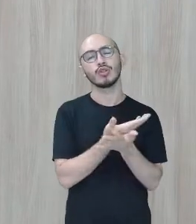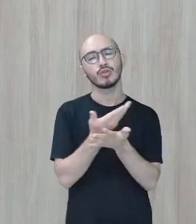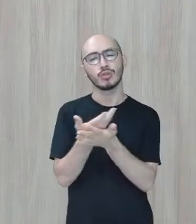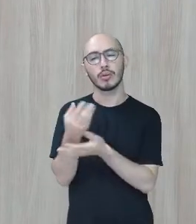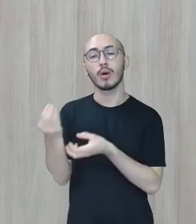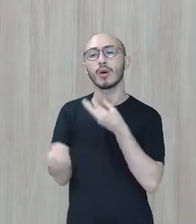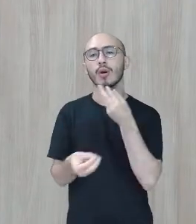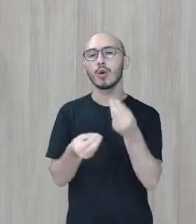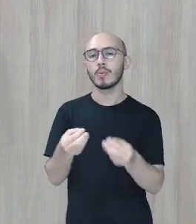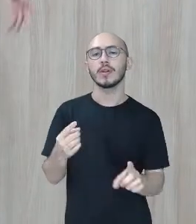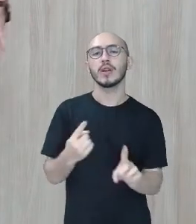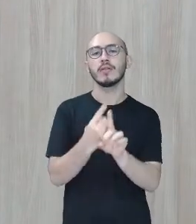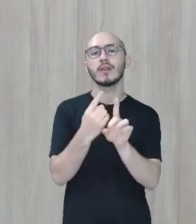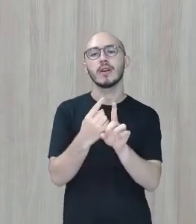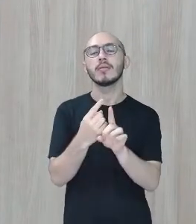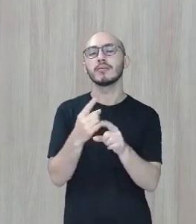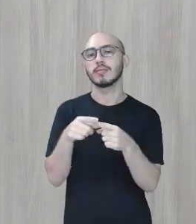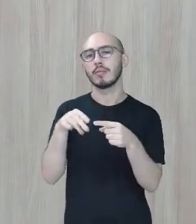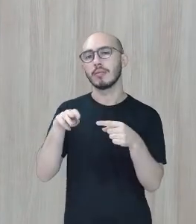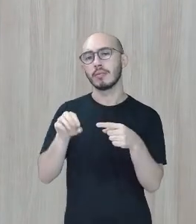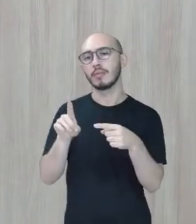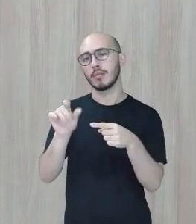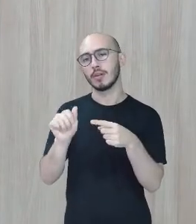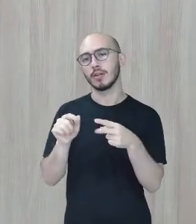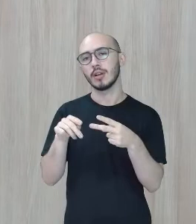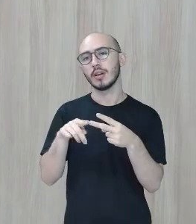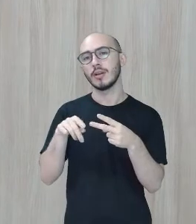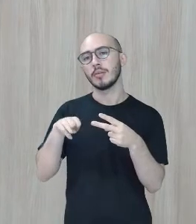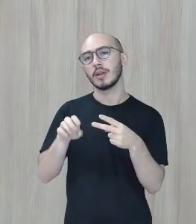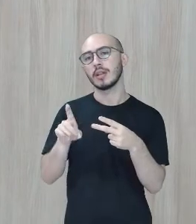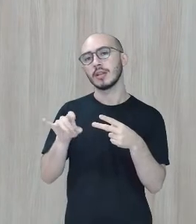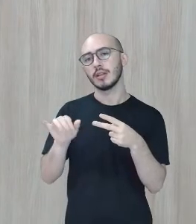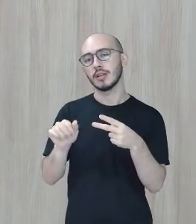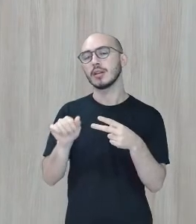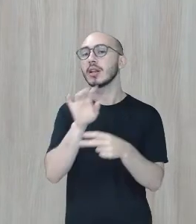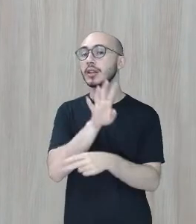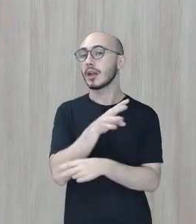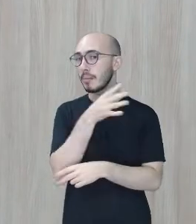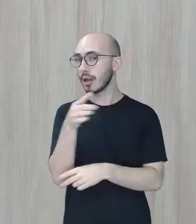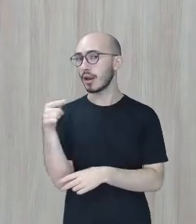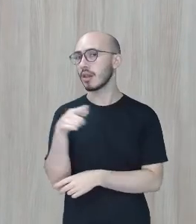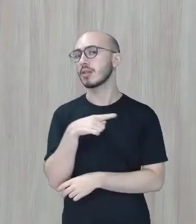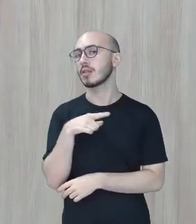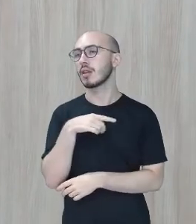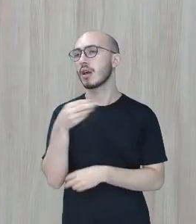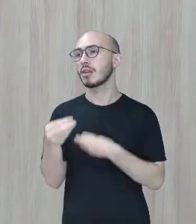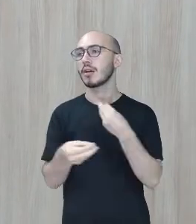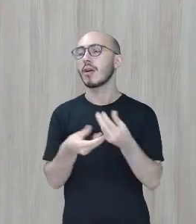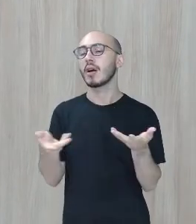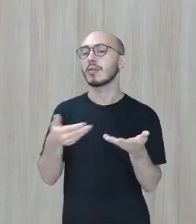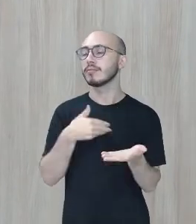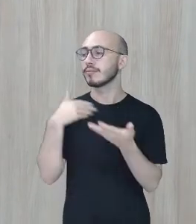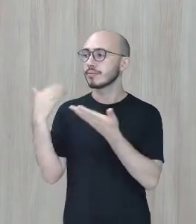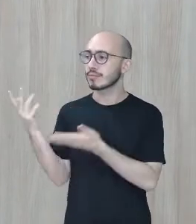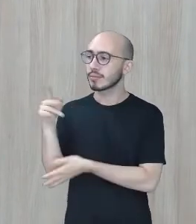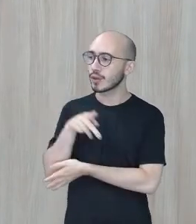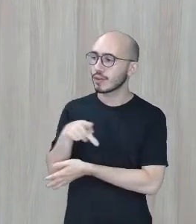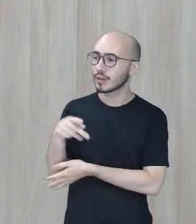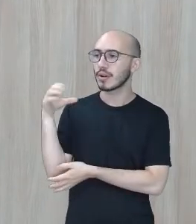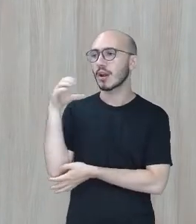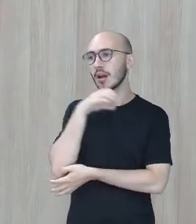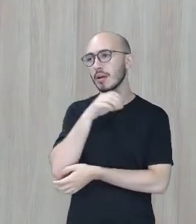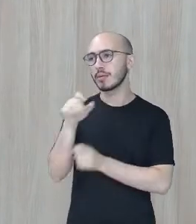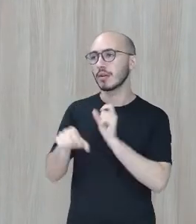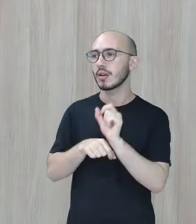como identificar a moda e a mediana através de tabela, certo? Vou passar a palavrinha aqui para a Briane